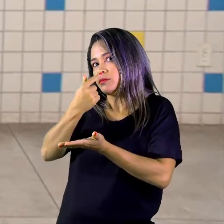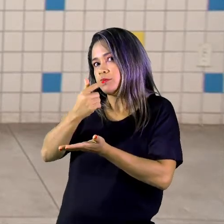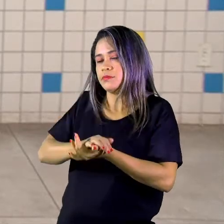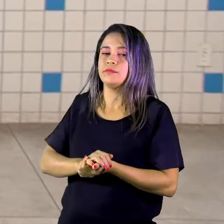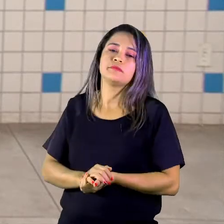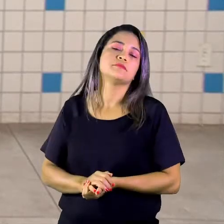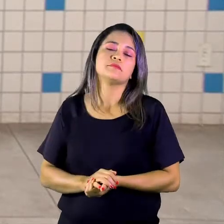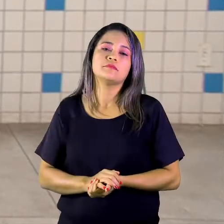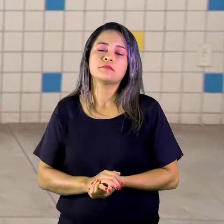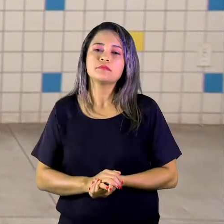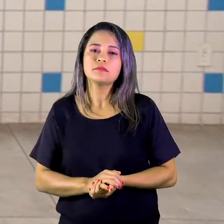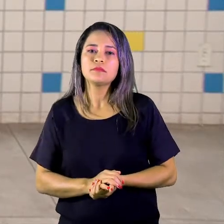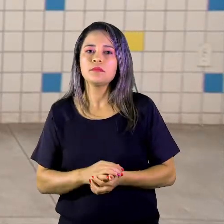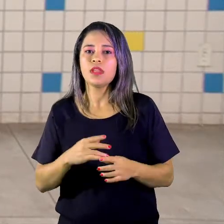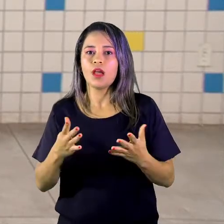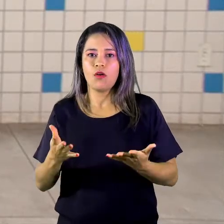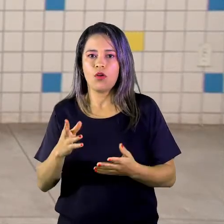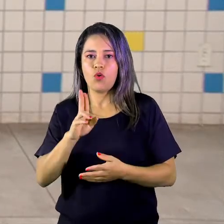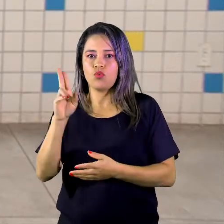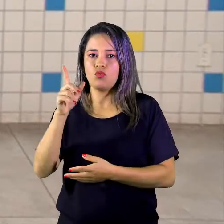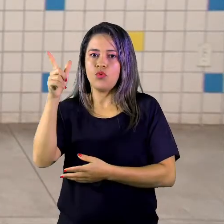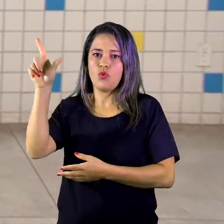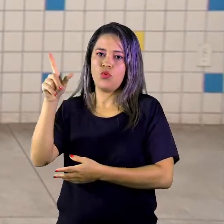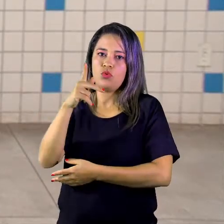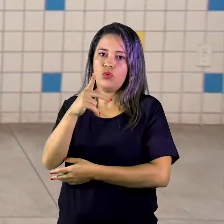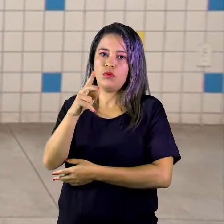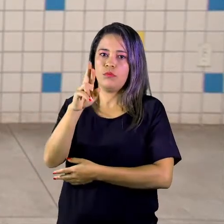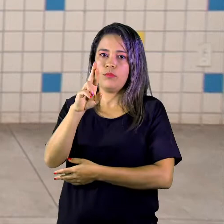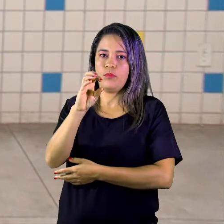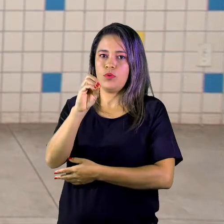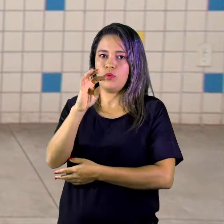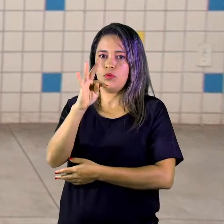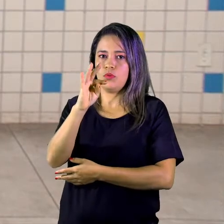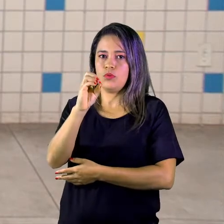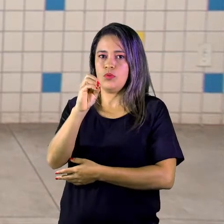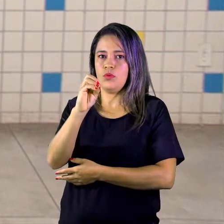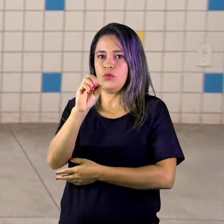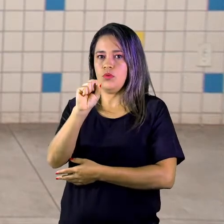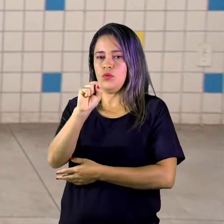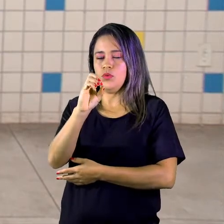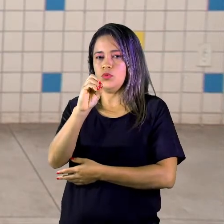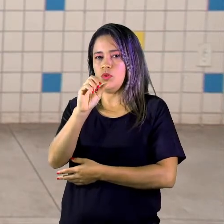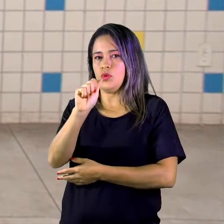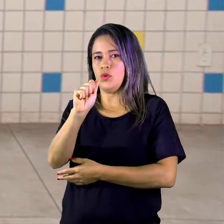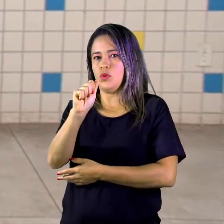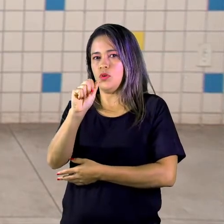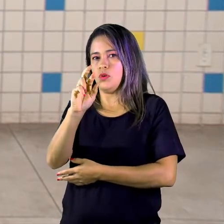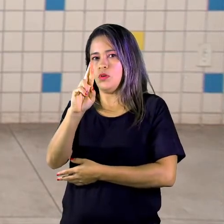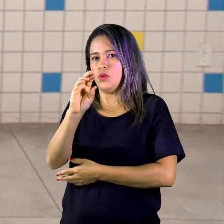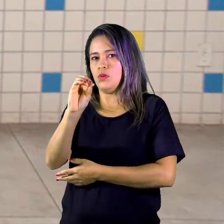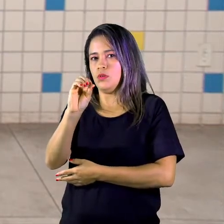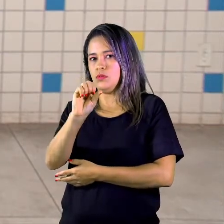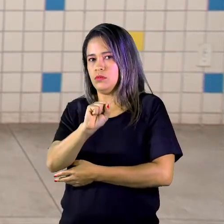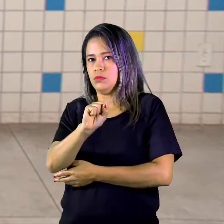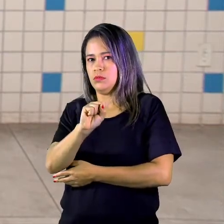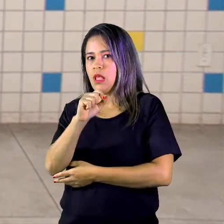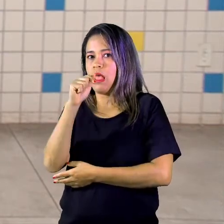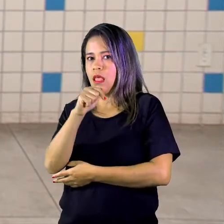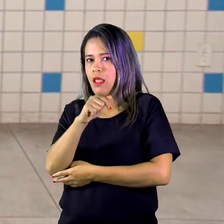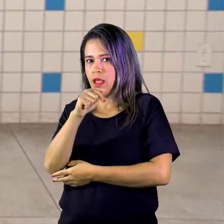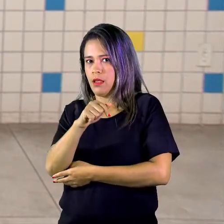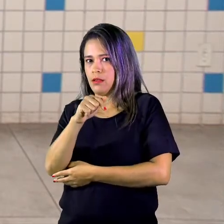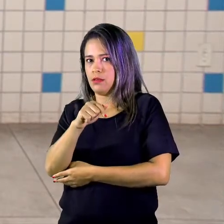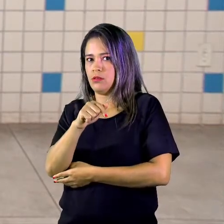sobre as protozooses, doenças causadas por protozoários. Os protozoários são